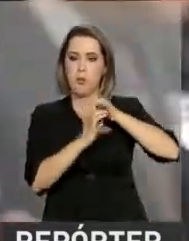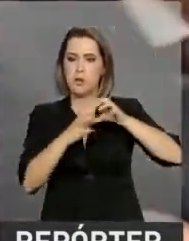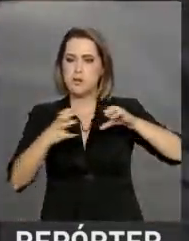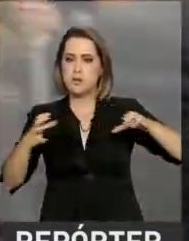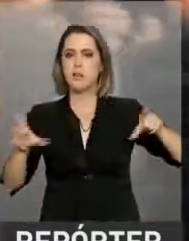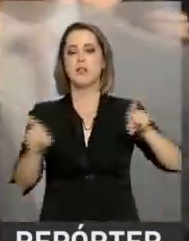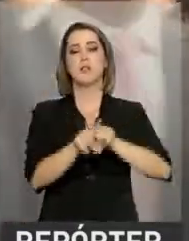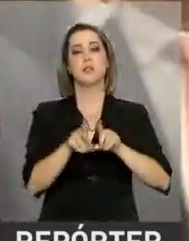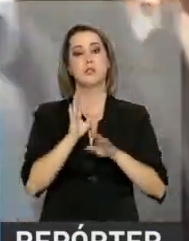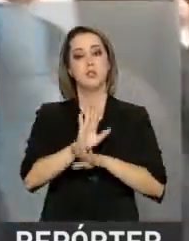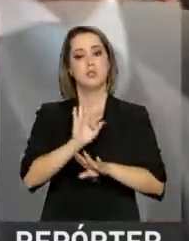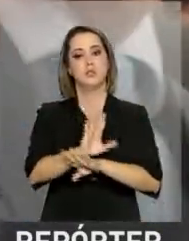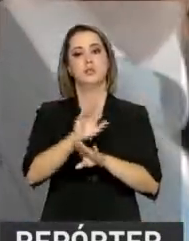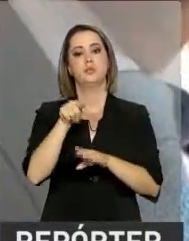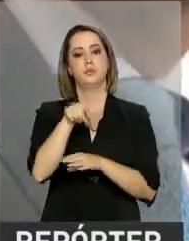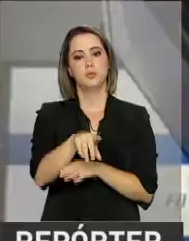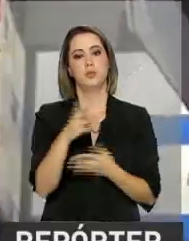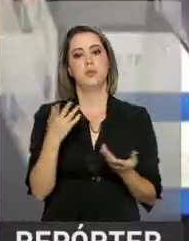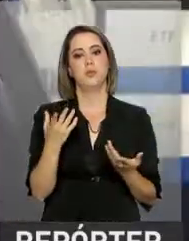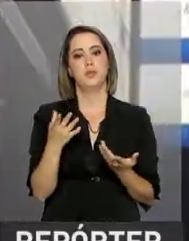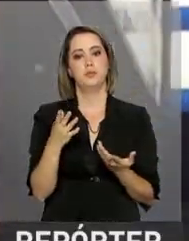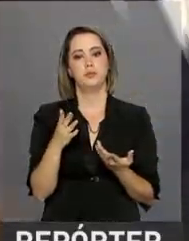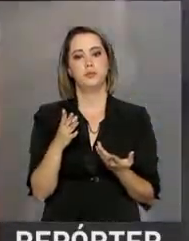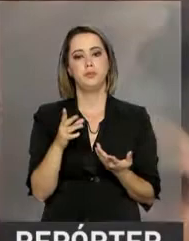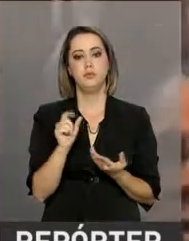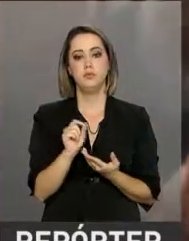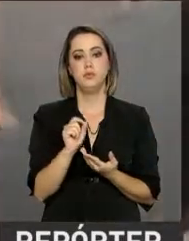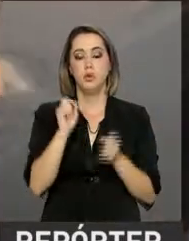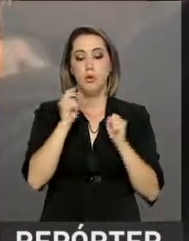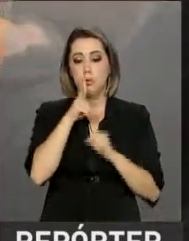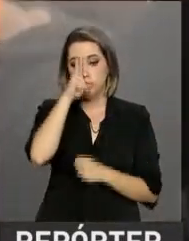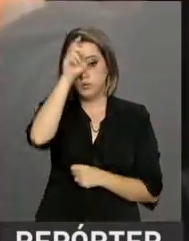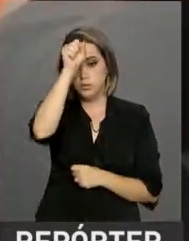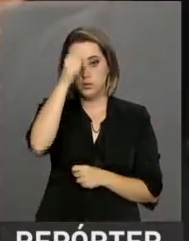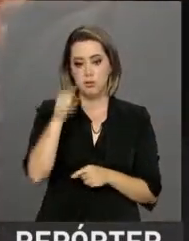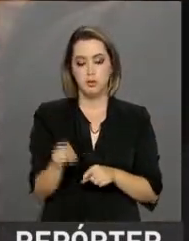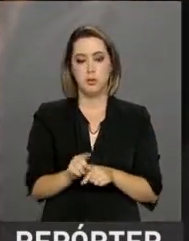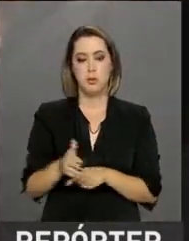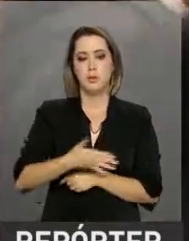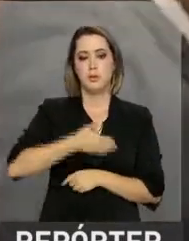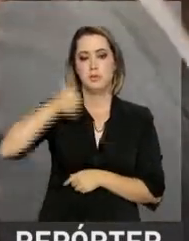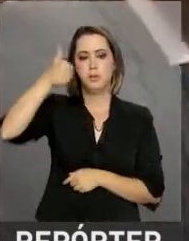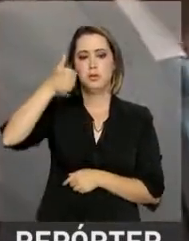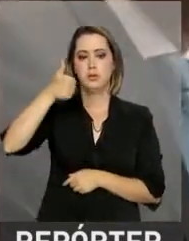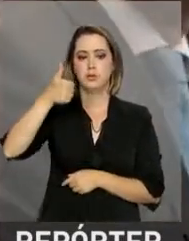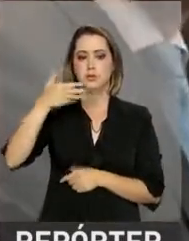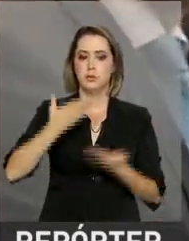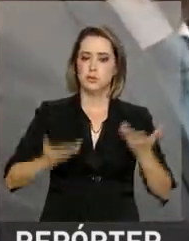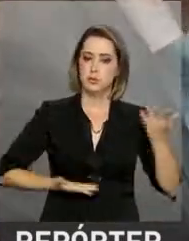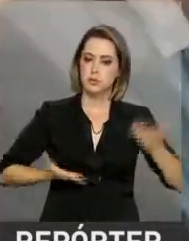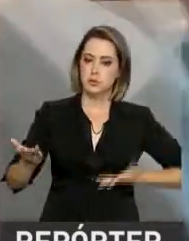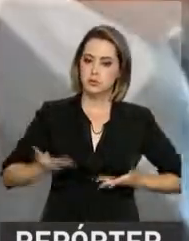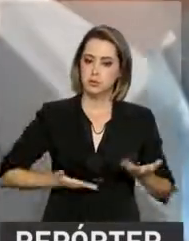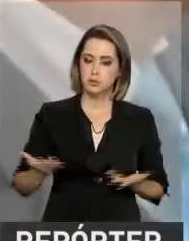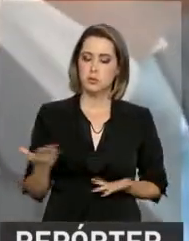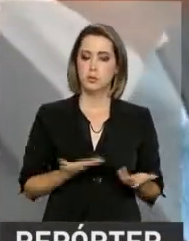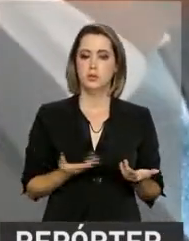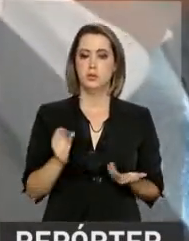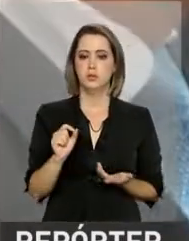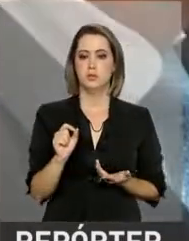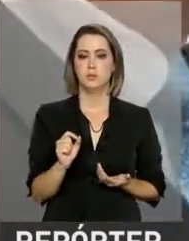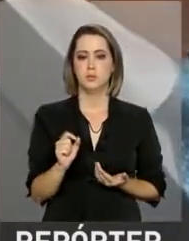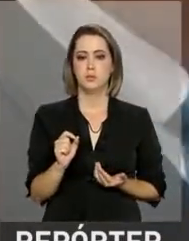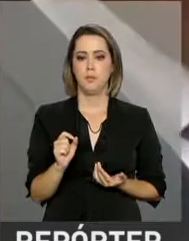vai contribuir de maneira muito, muito forte para melhorar a prestação de serviço